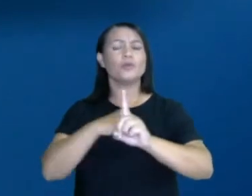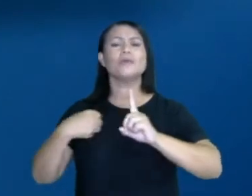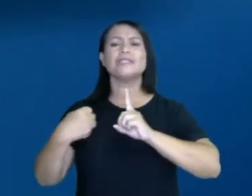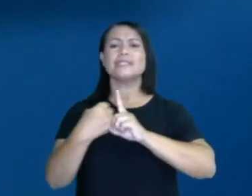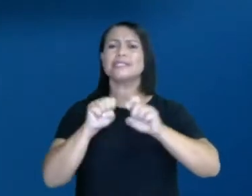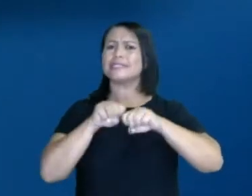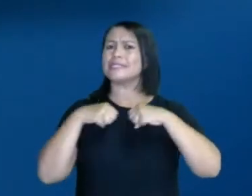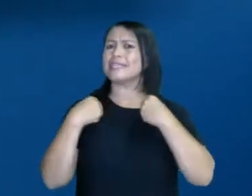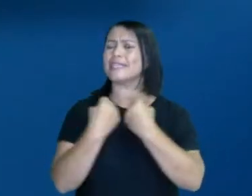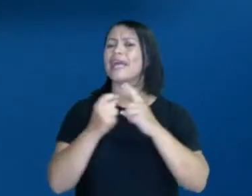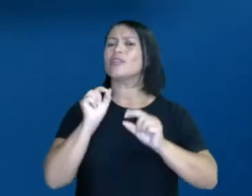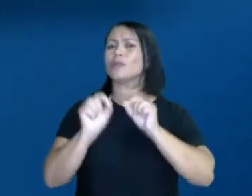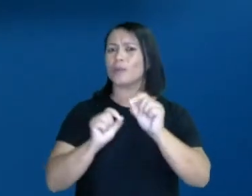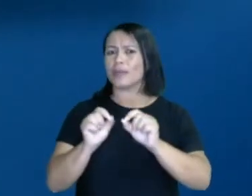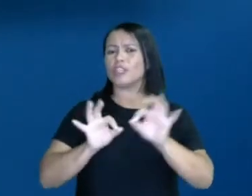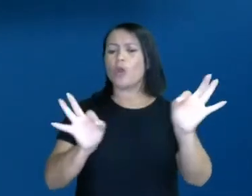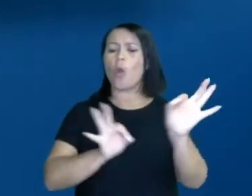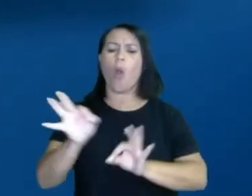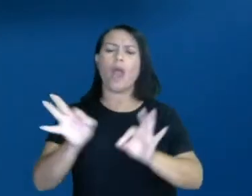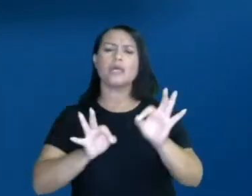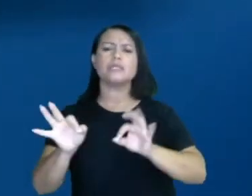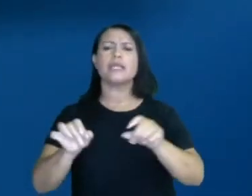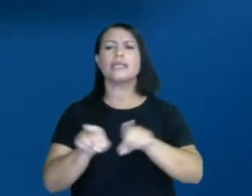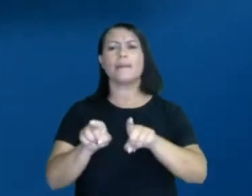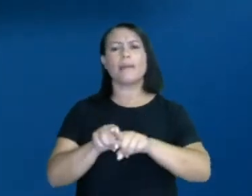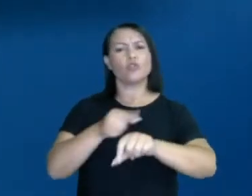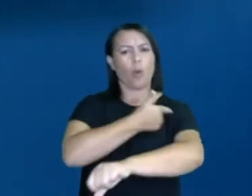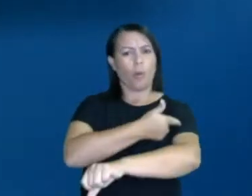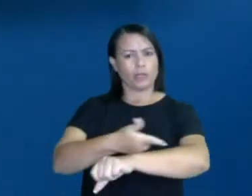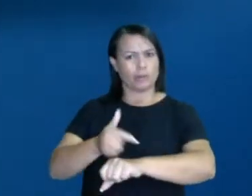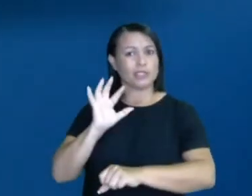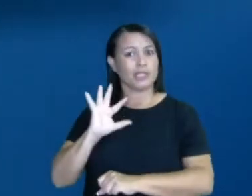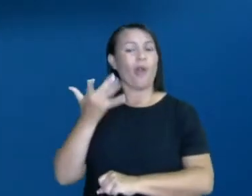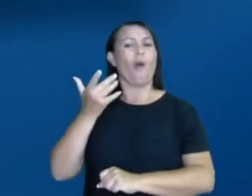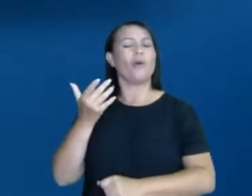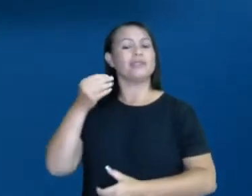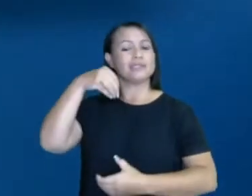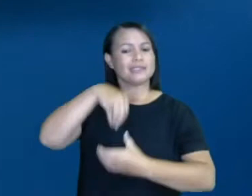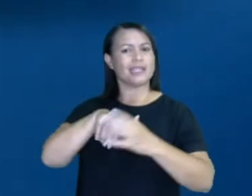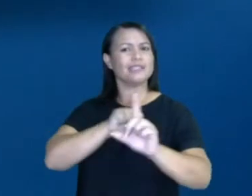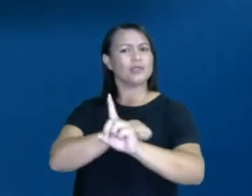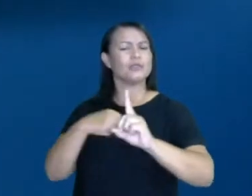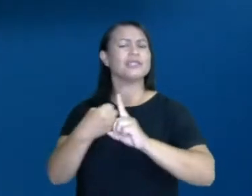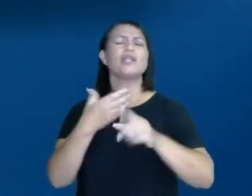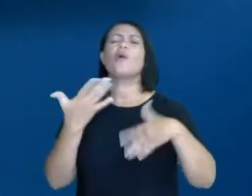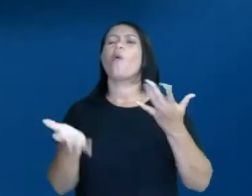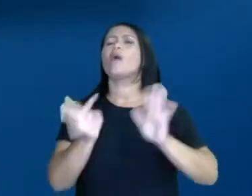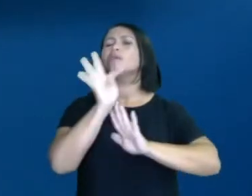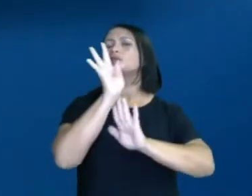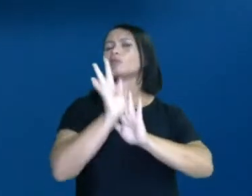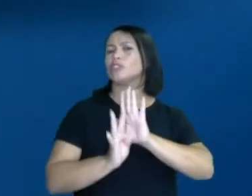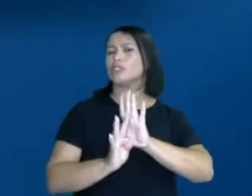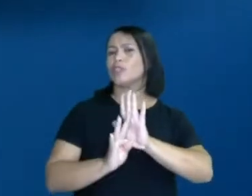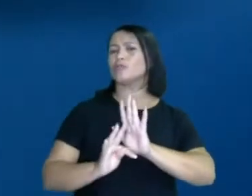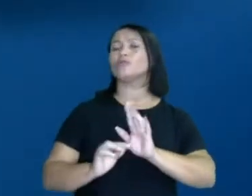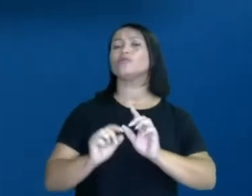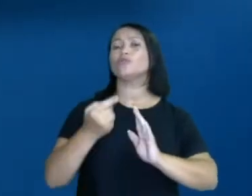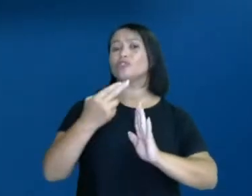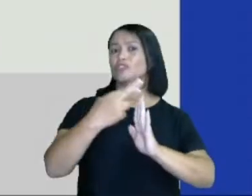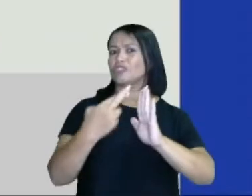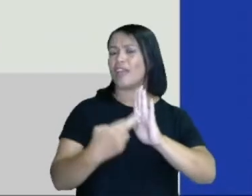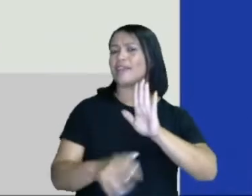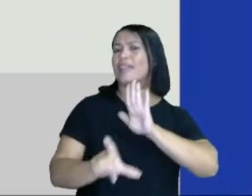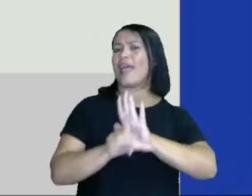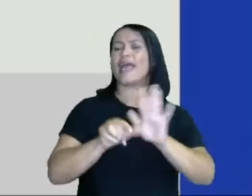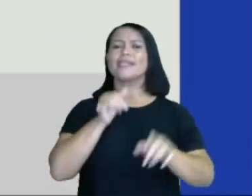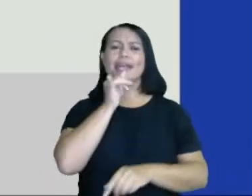de organizar os comportamentos que acontecem na sociedade. E quais são esses textos normativos ou legais?